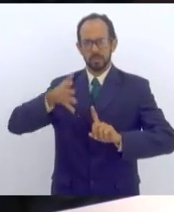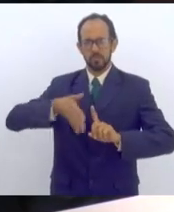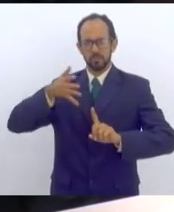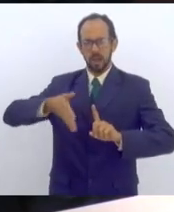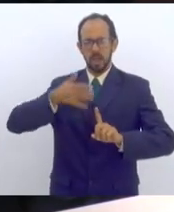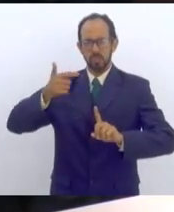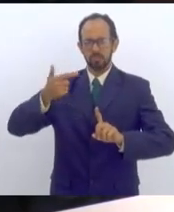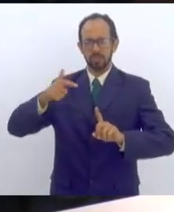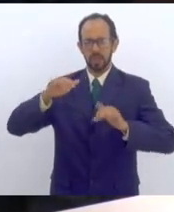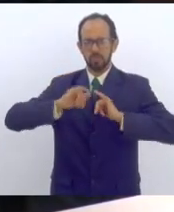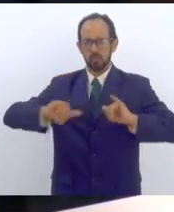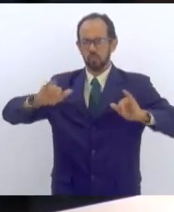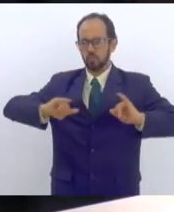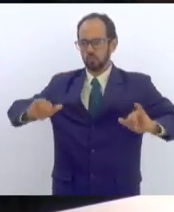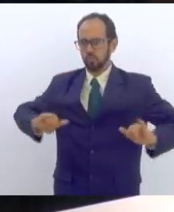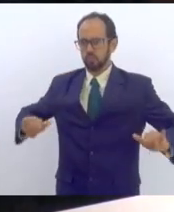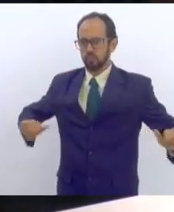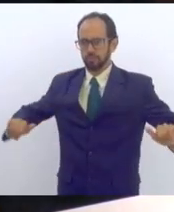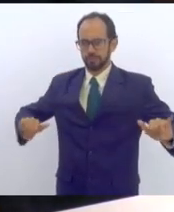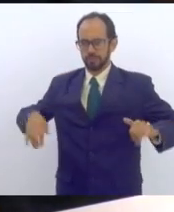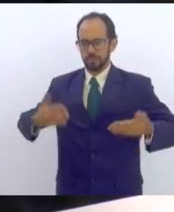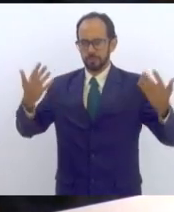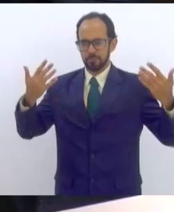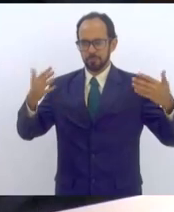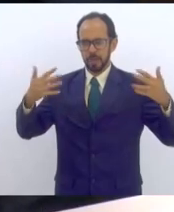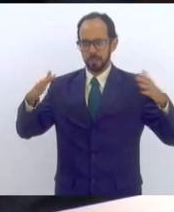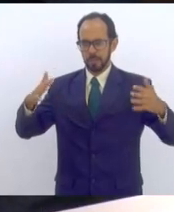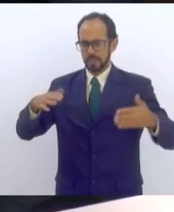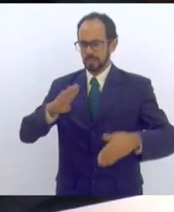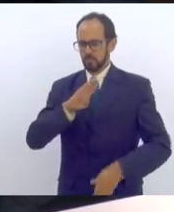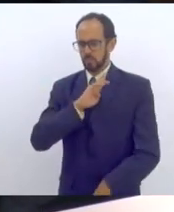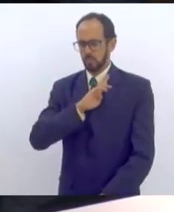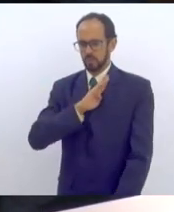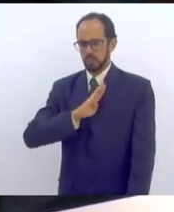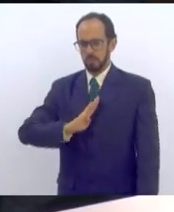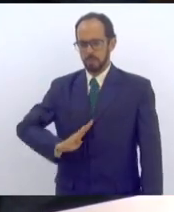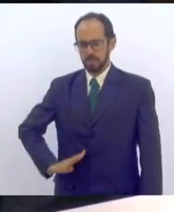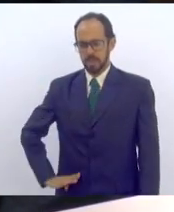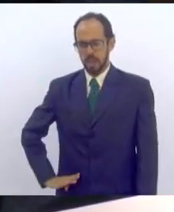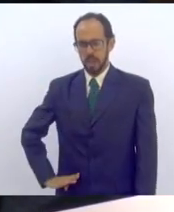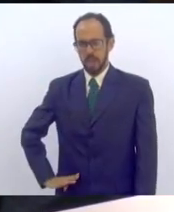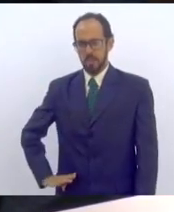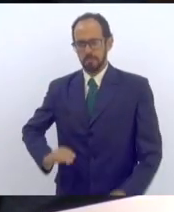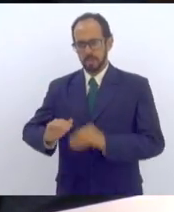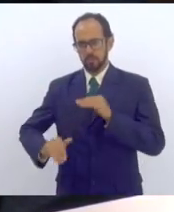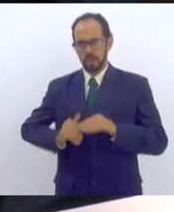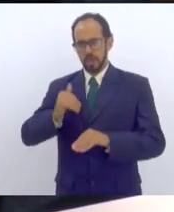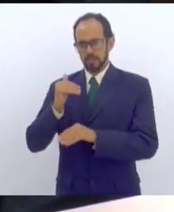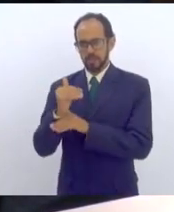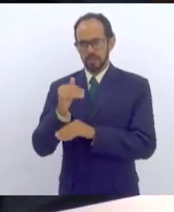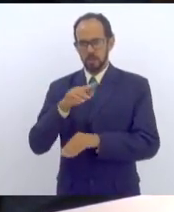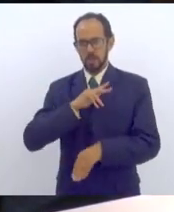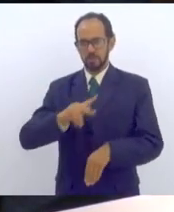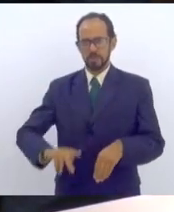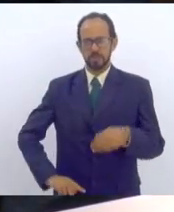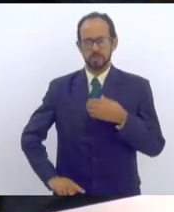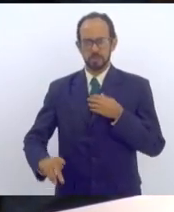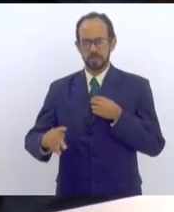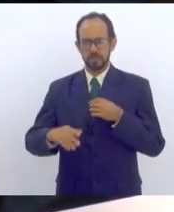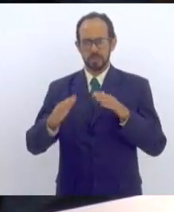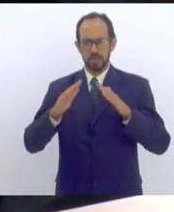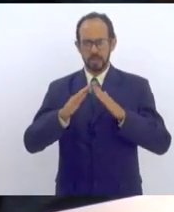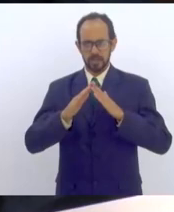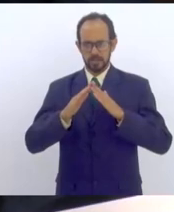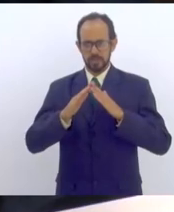de voto. Parabéns, Bacelar, pela sua ascensão à presidência desta